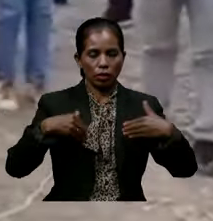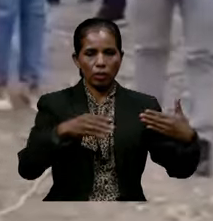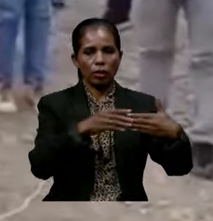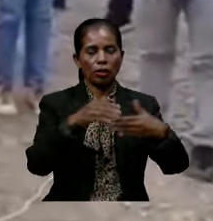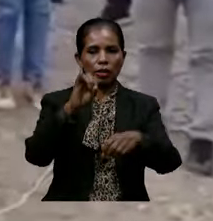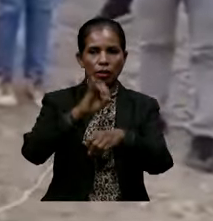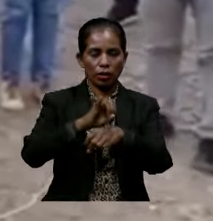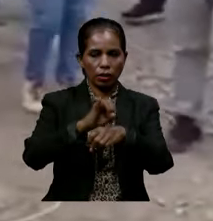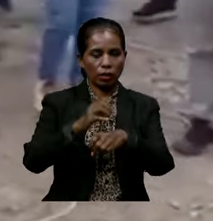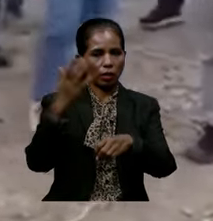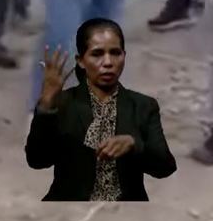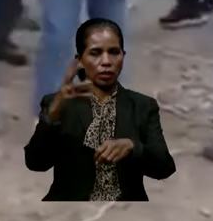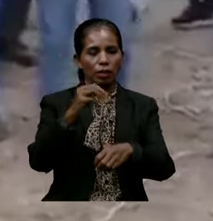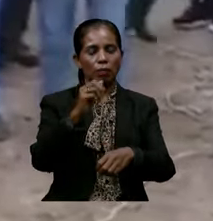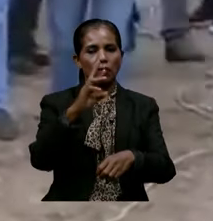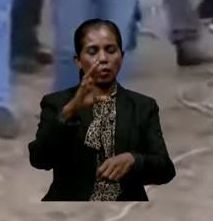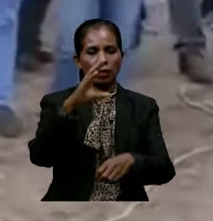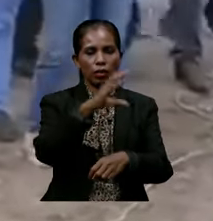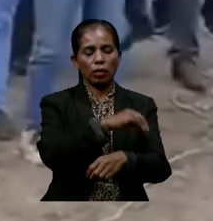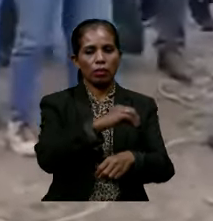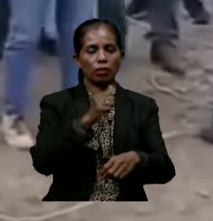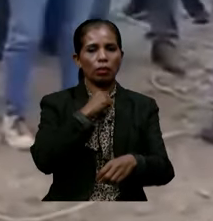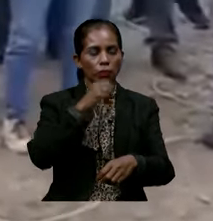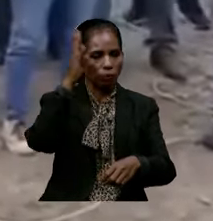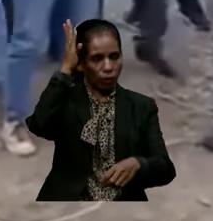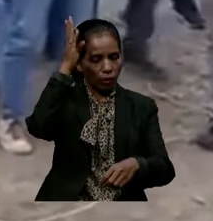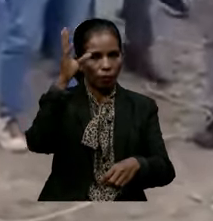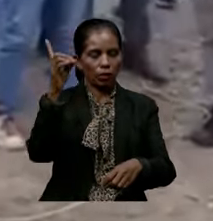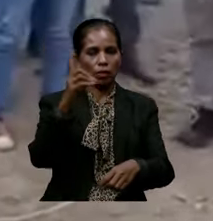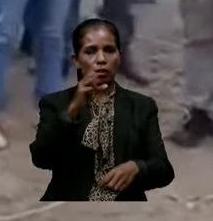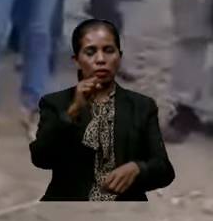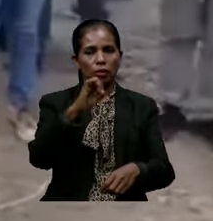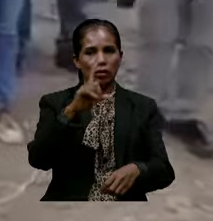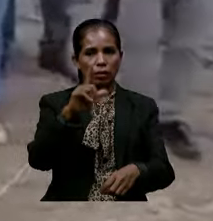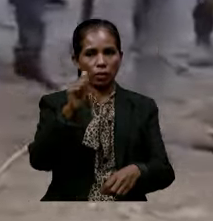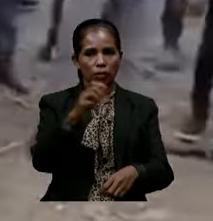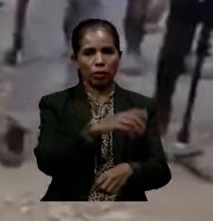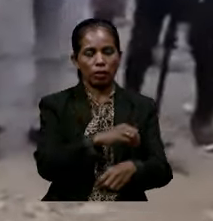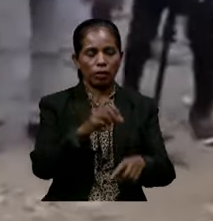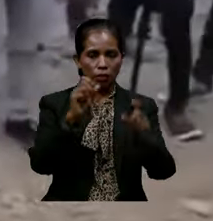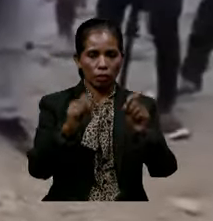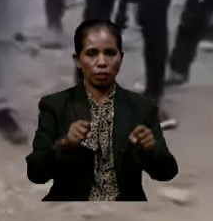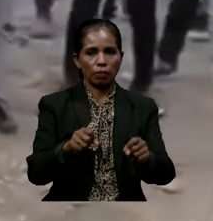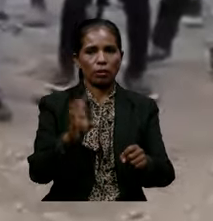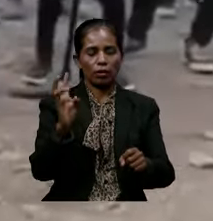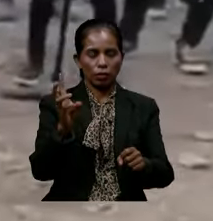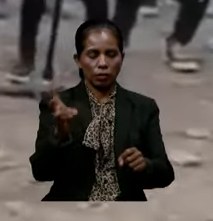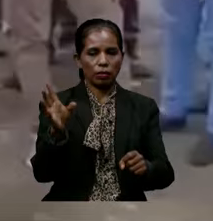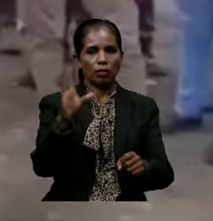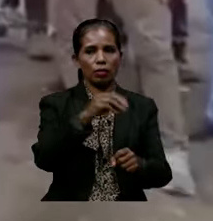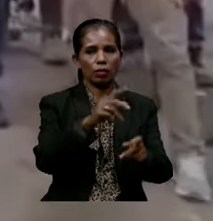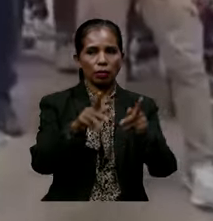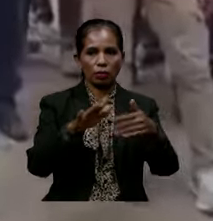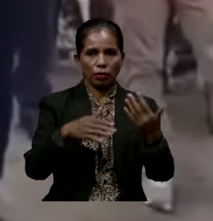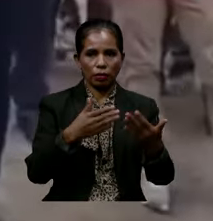igreja Monsenhor Marco Esprizi no Dom Virgílio Carreal do Carmo da Silva. Será que ele nebele 60 e tal pessoas?